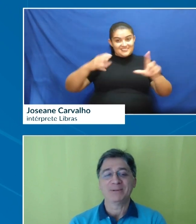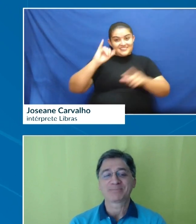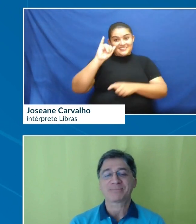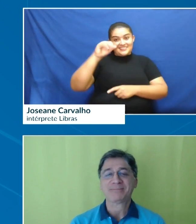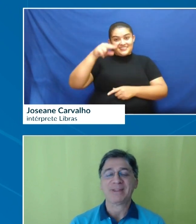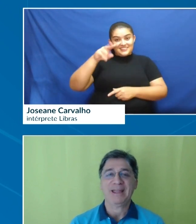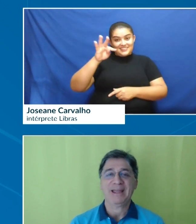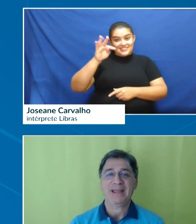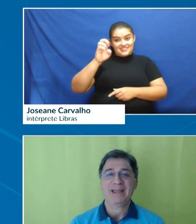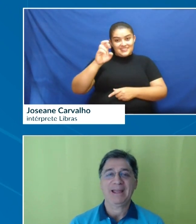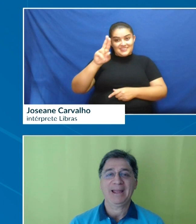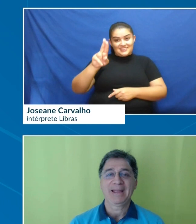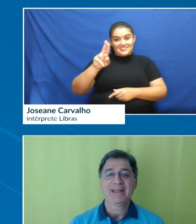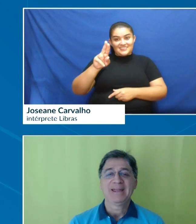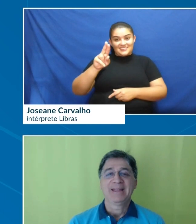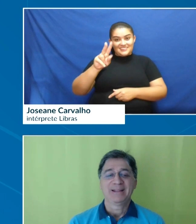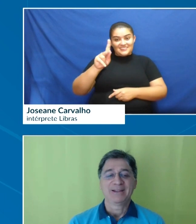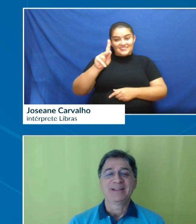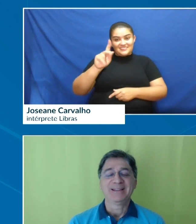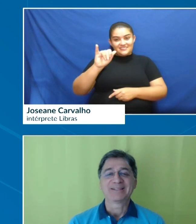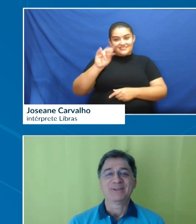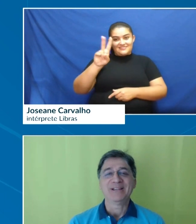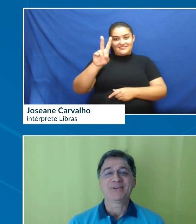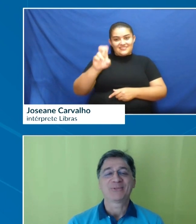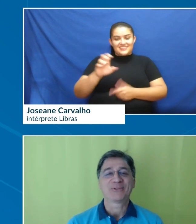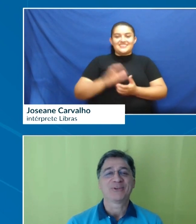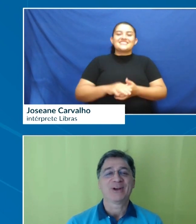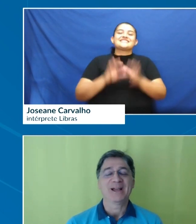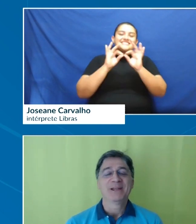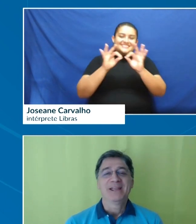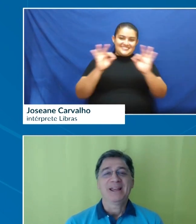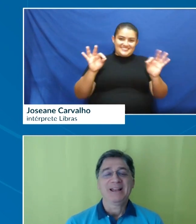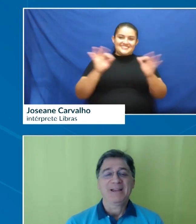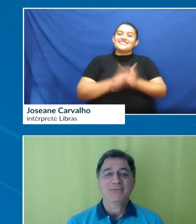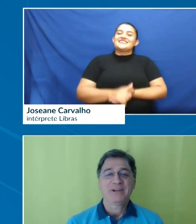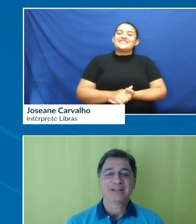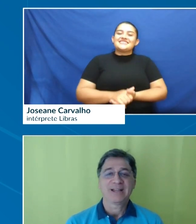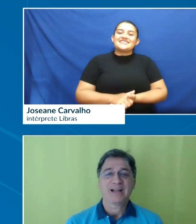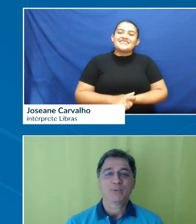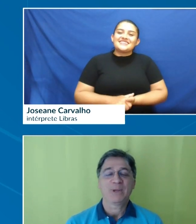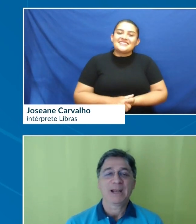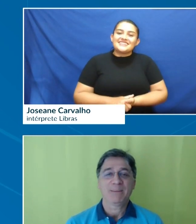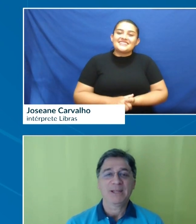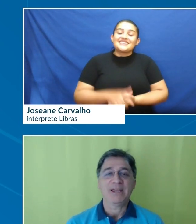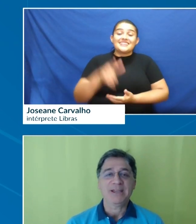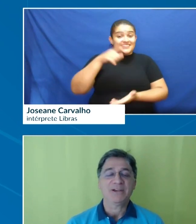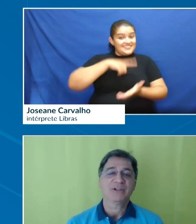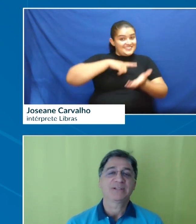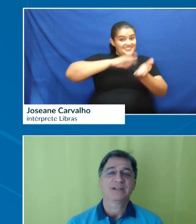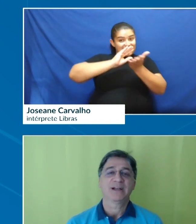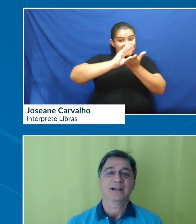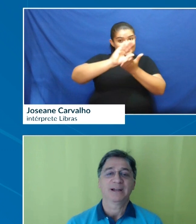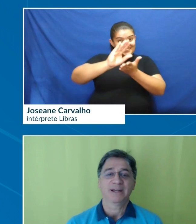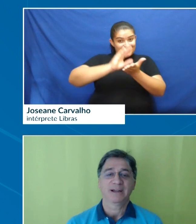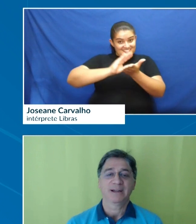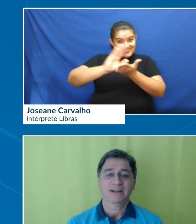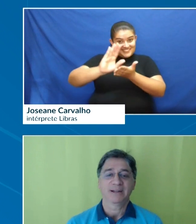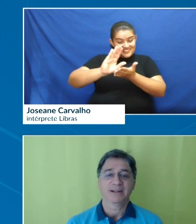Fibre. Indy for Fibre. Isso, Indy for Fibre. Ele é financiado pela ABDI,